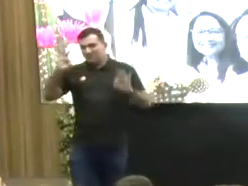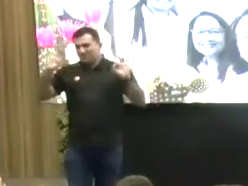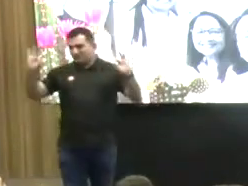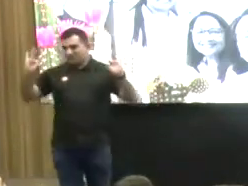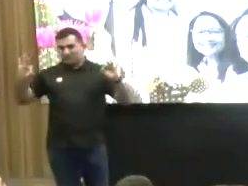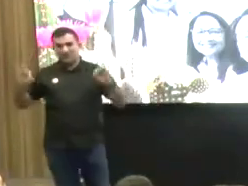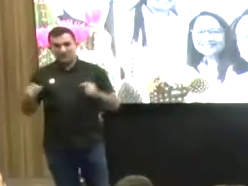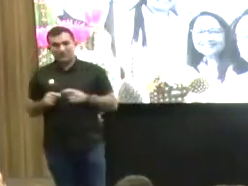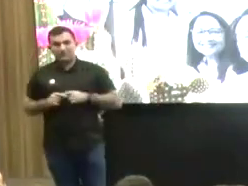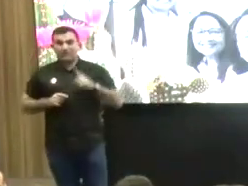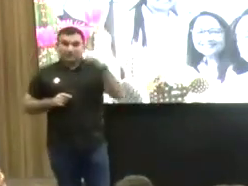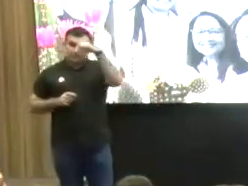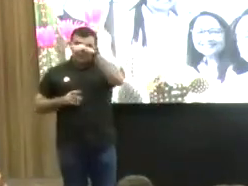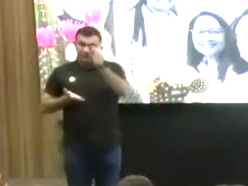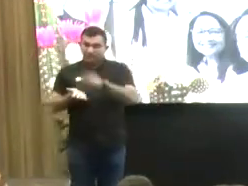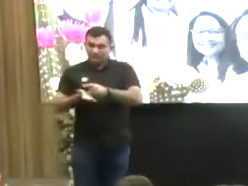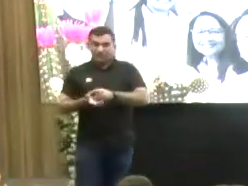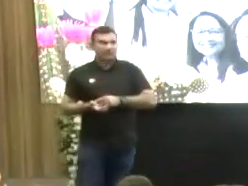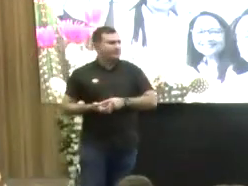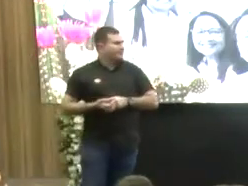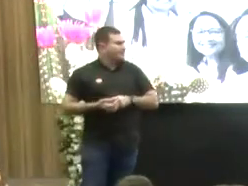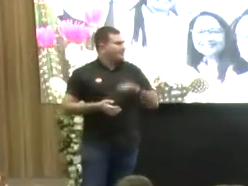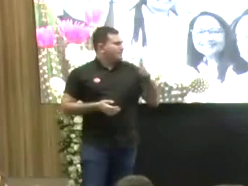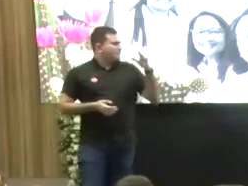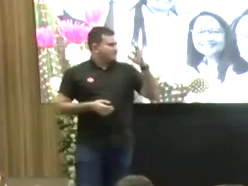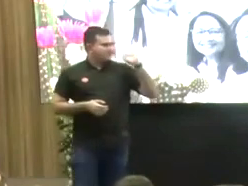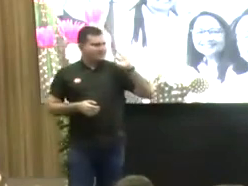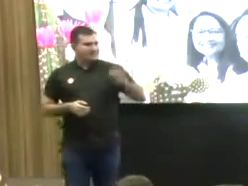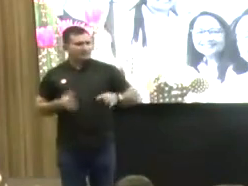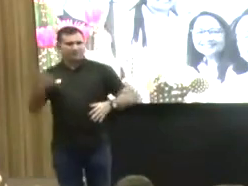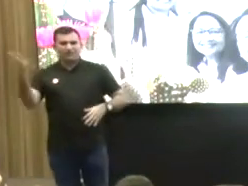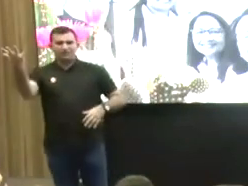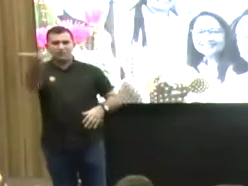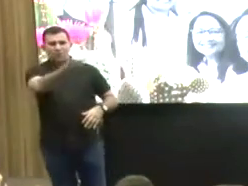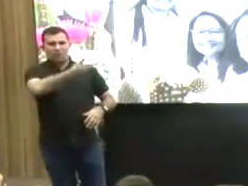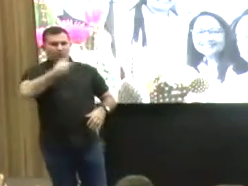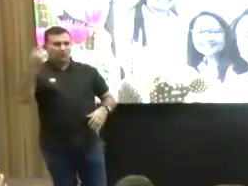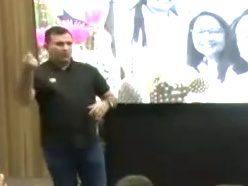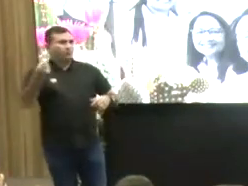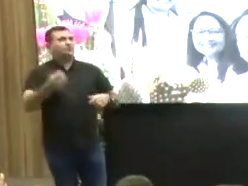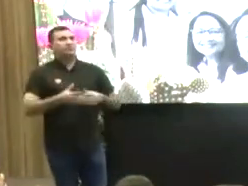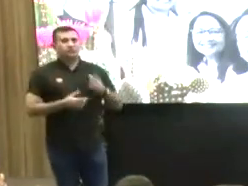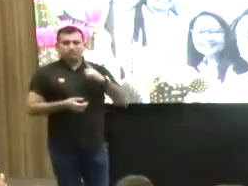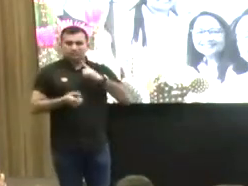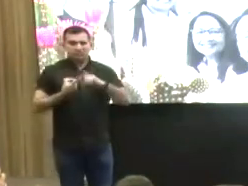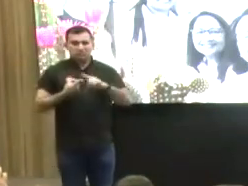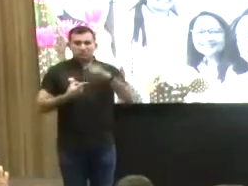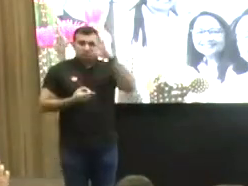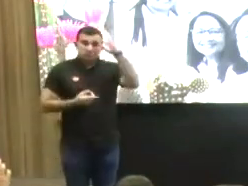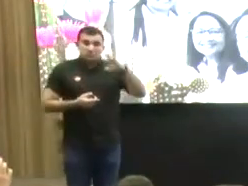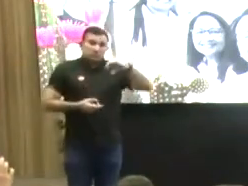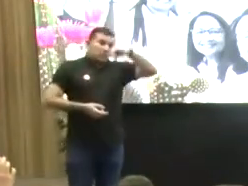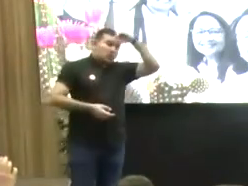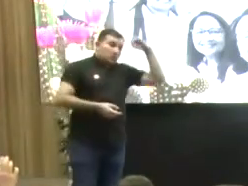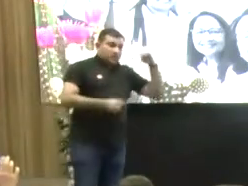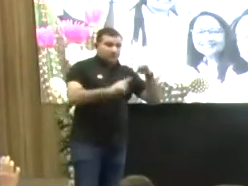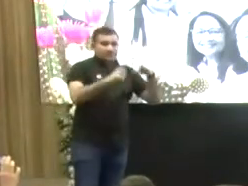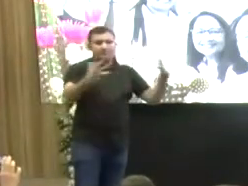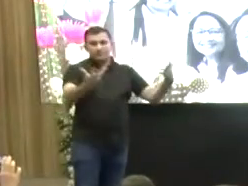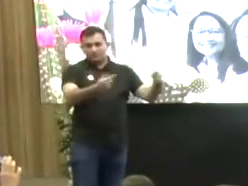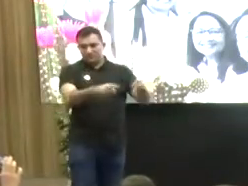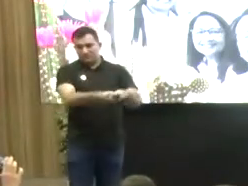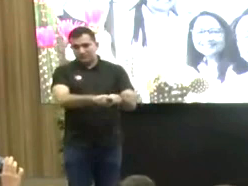E risco é navegar em mar incerto. É maravilhoso a incerteza, o inacabamento também. Mas tem um princípio que eu acho que